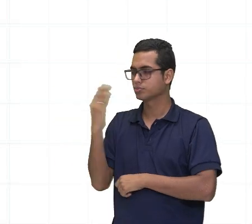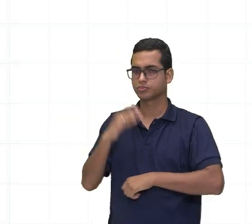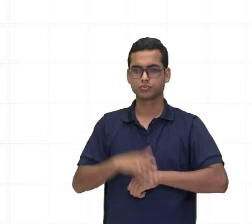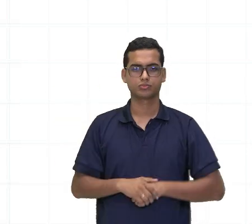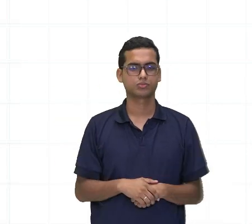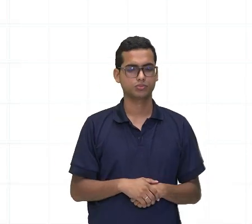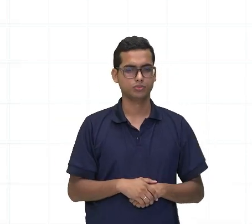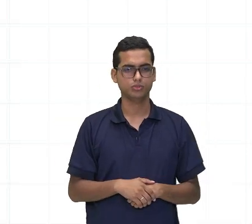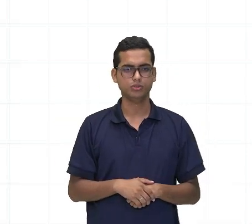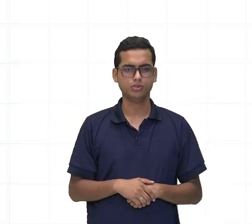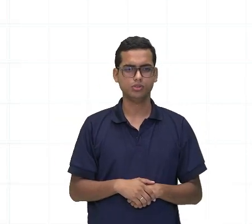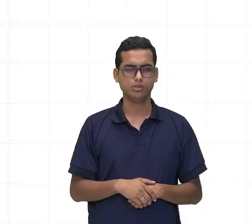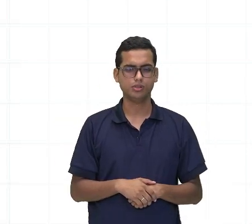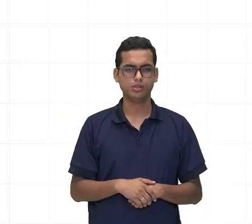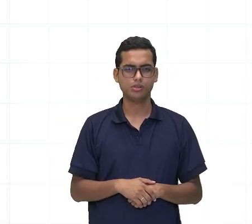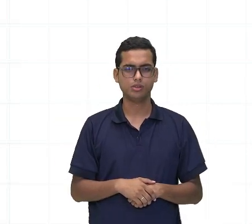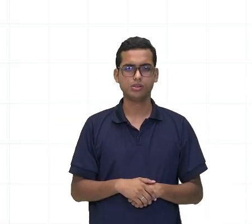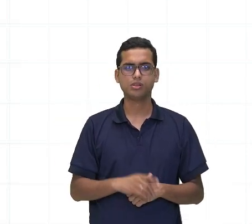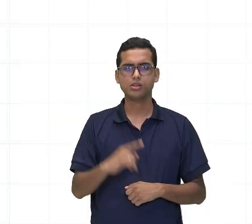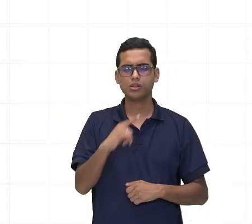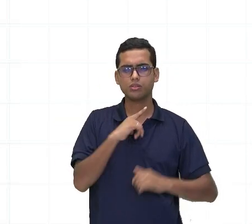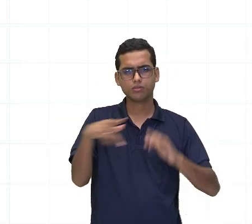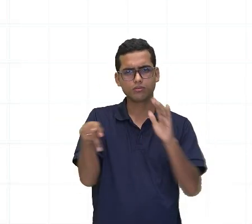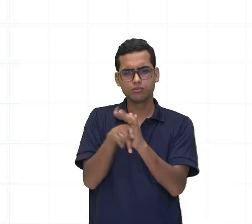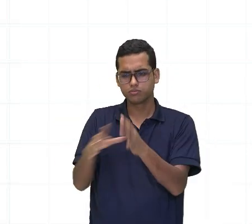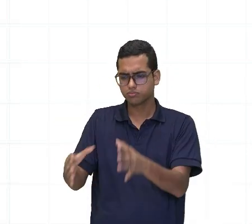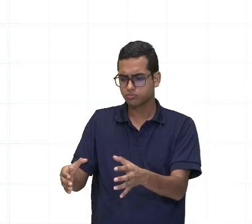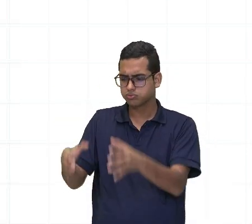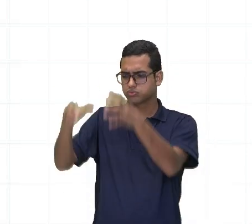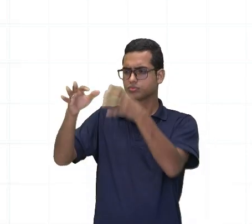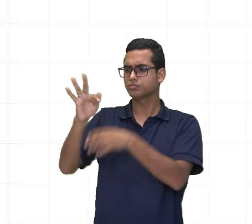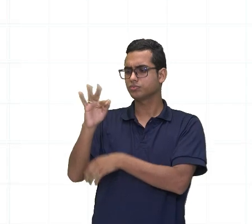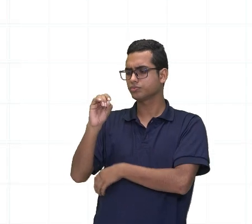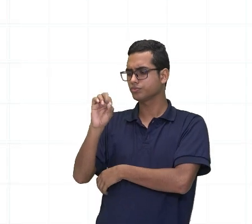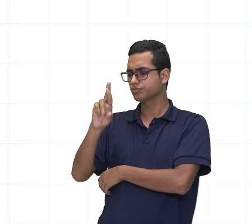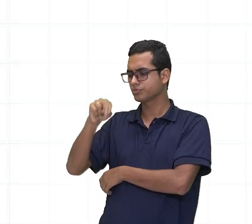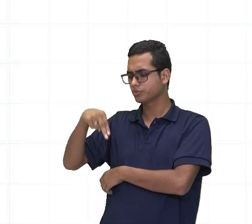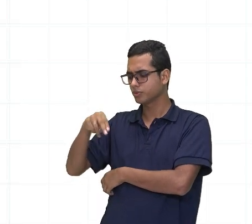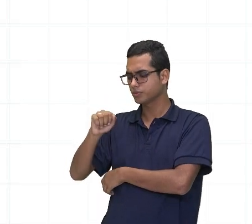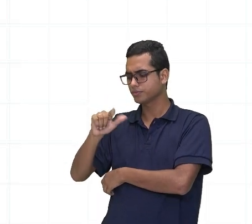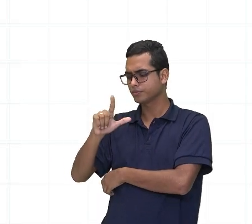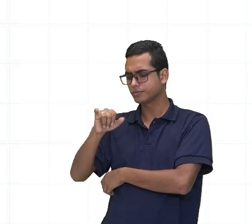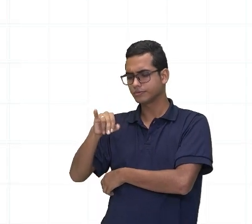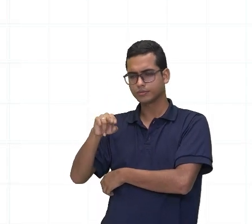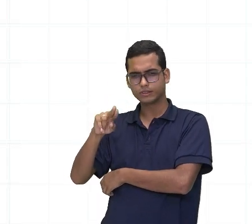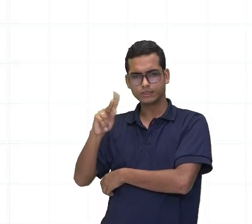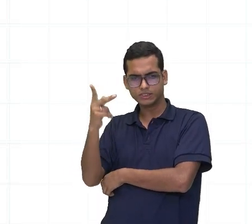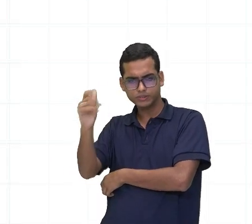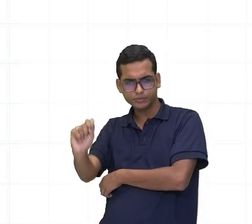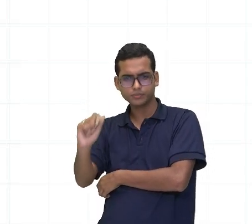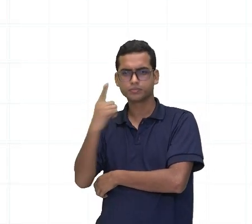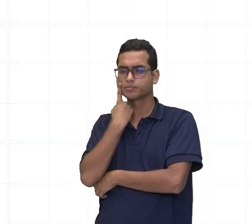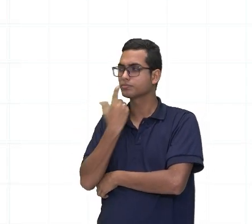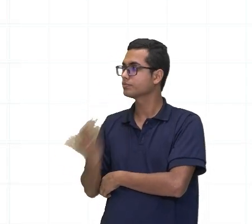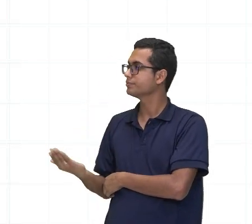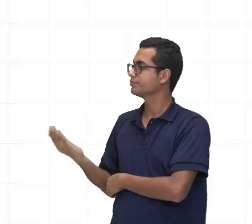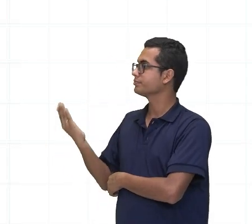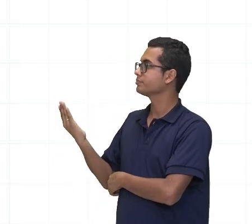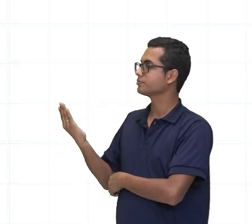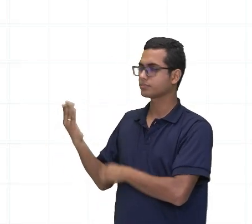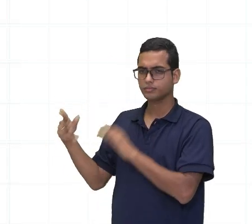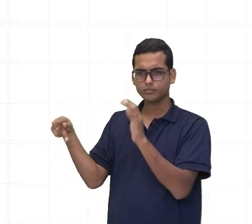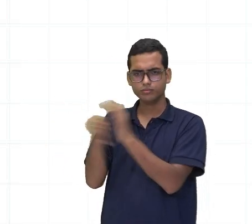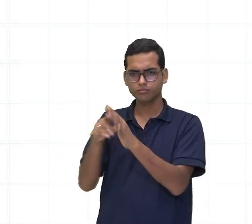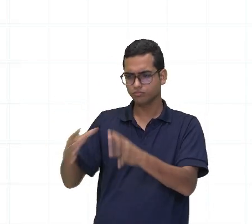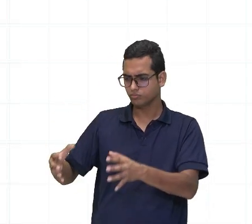nós temos uma fornalha. Então, essa fornalha, ela é utilizada na produção do